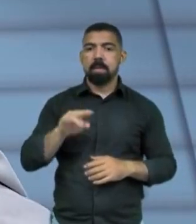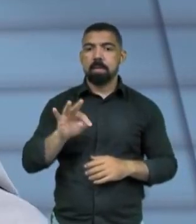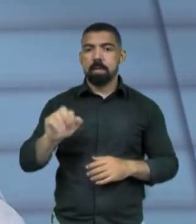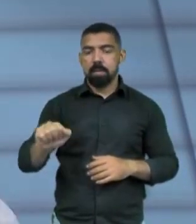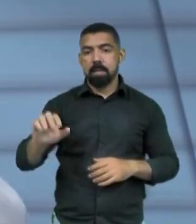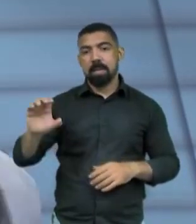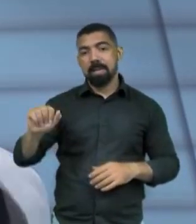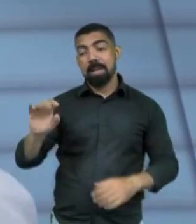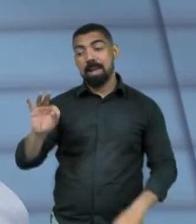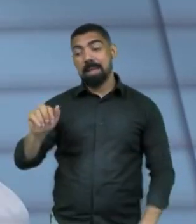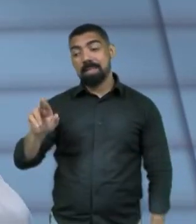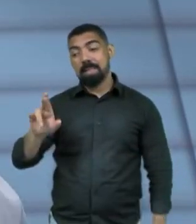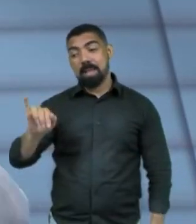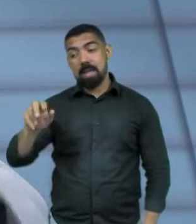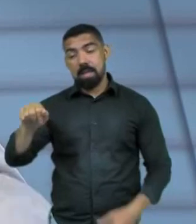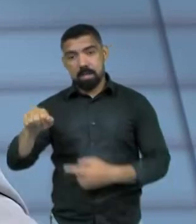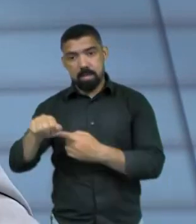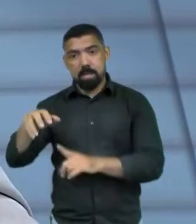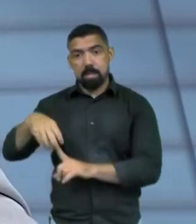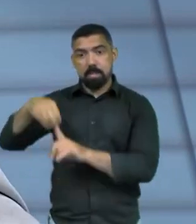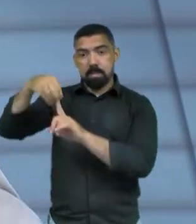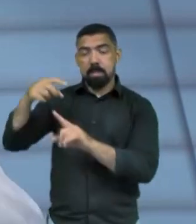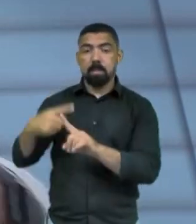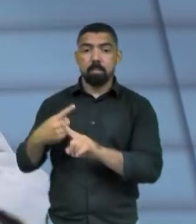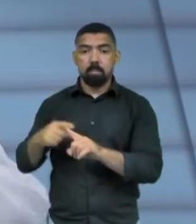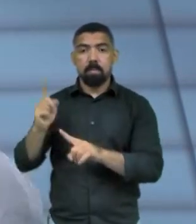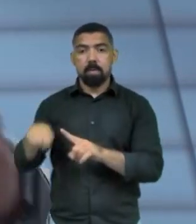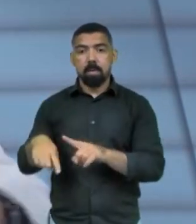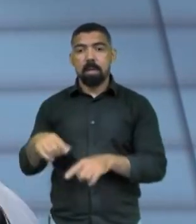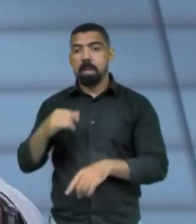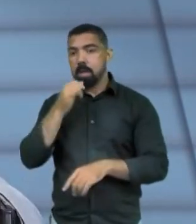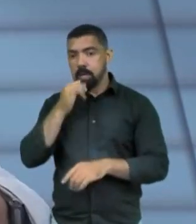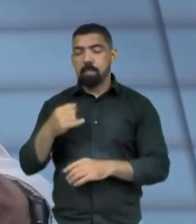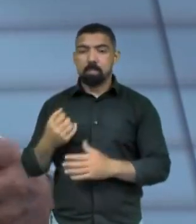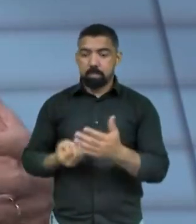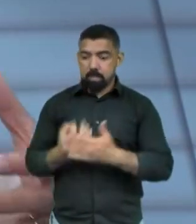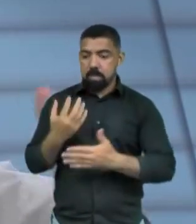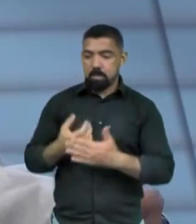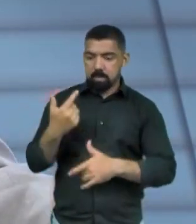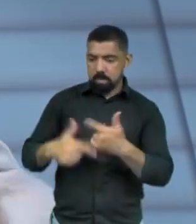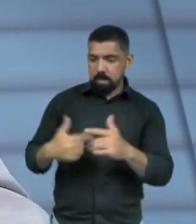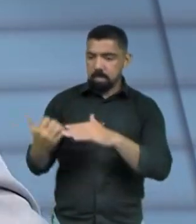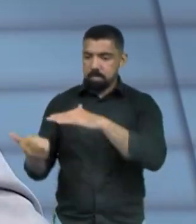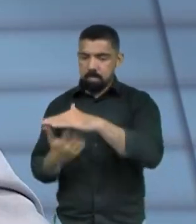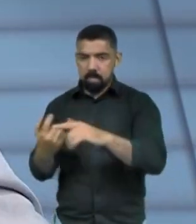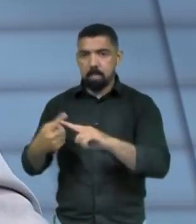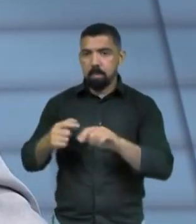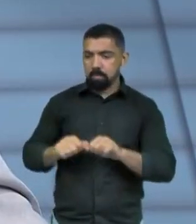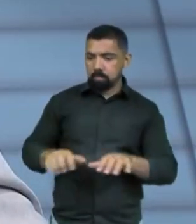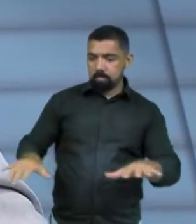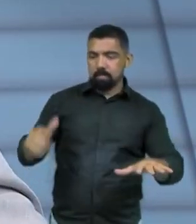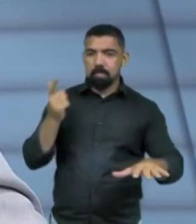Que exatamente se destaca no aumento da geração de riqueza exatamente por essa distribuição entre todas as regiões. Descentraliza